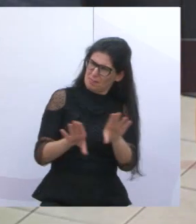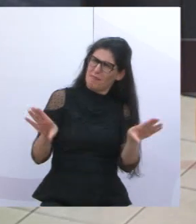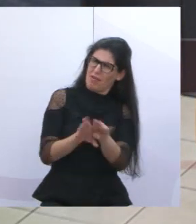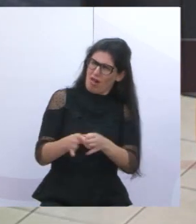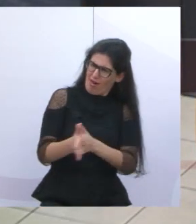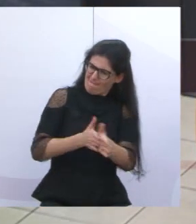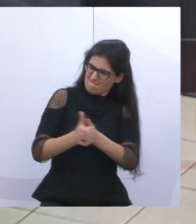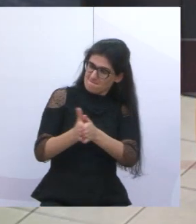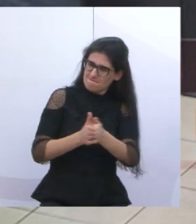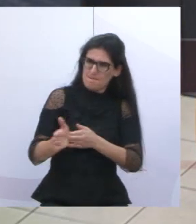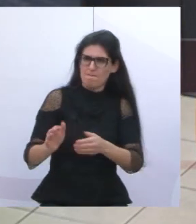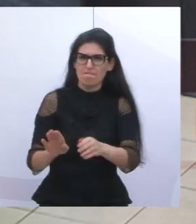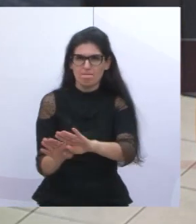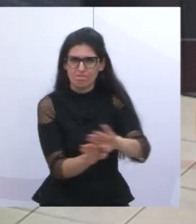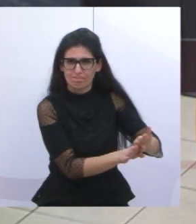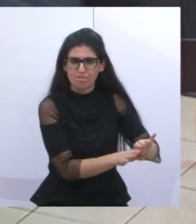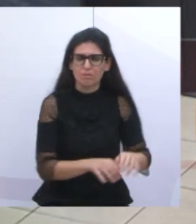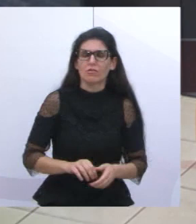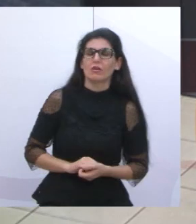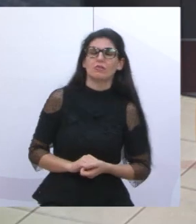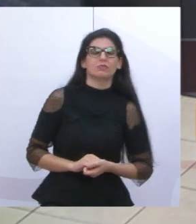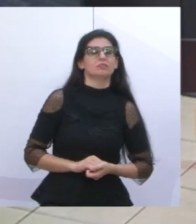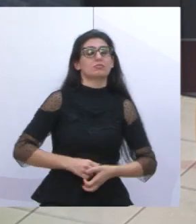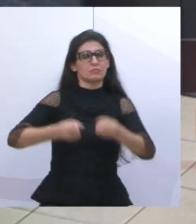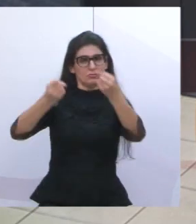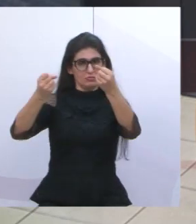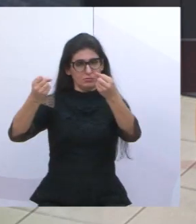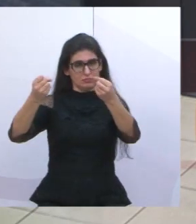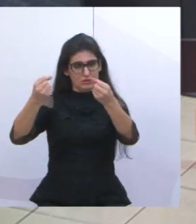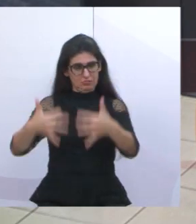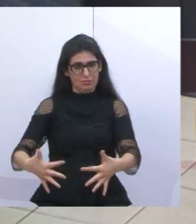Me permite uma parte, vereador? Sim. Só para explicar para a população,